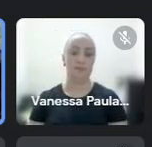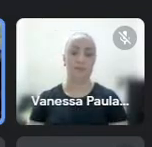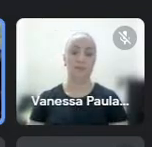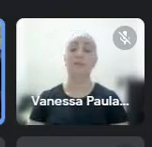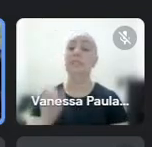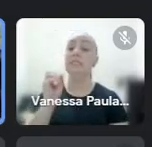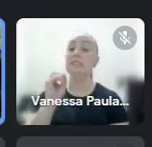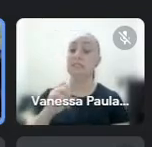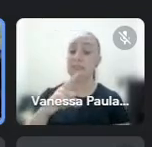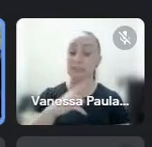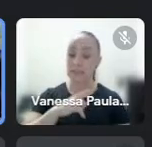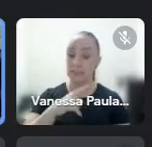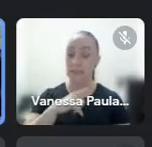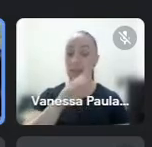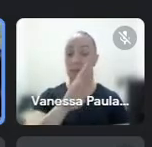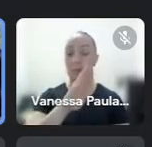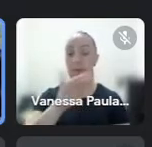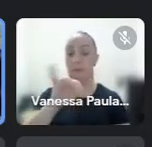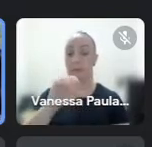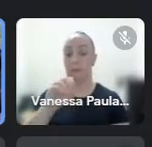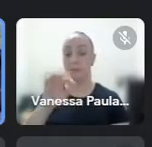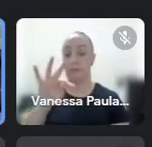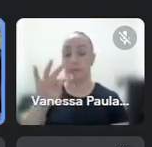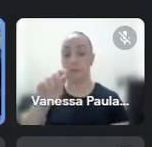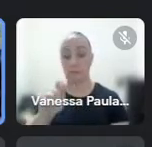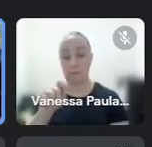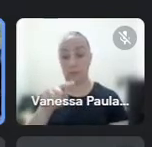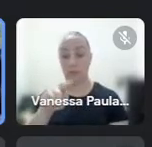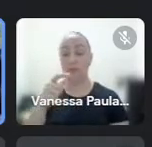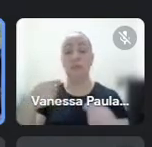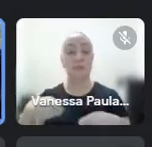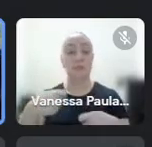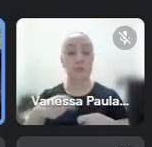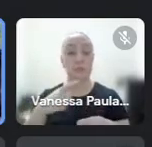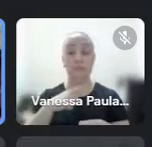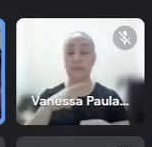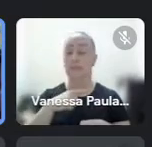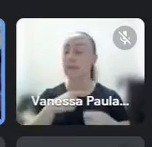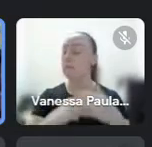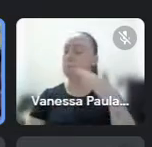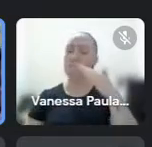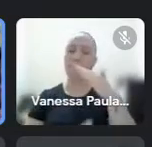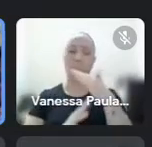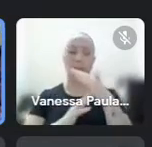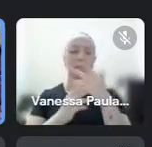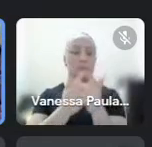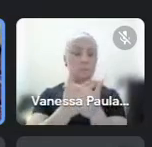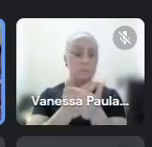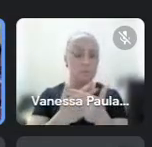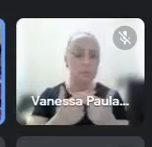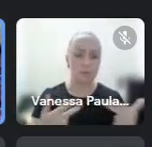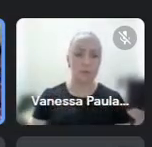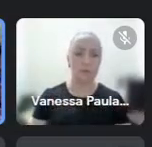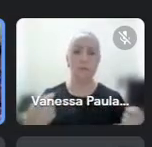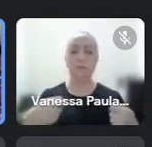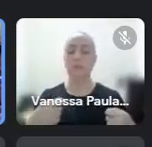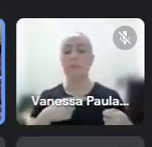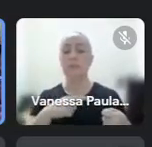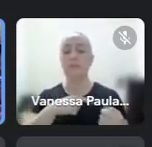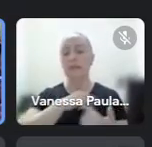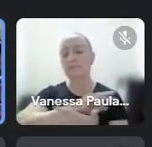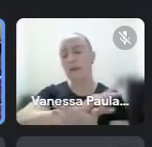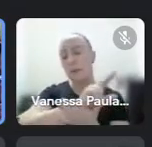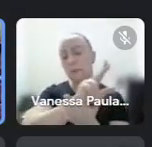quando se tem biota aquática numa área dessa, você precisa ter o máximo de apetrechos. Você tem que ter uma diversidade